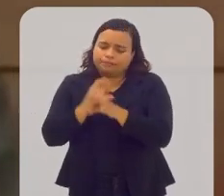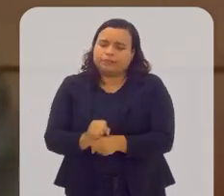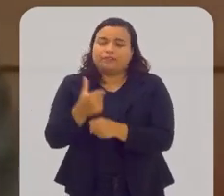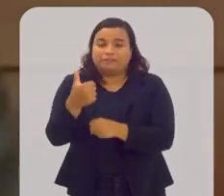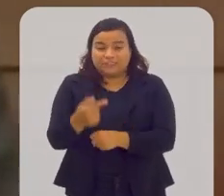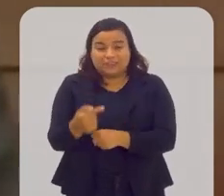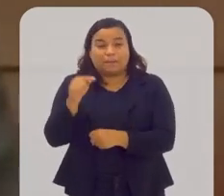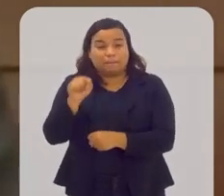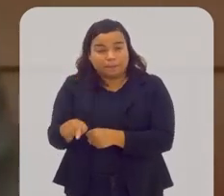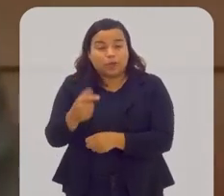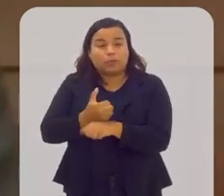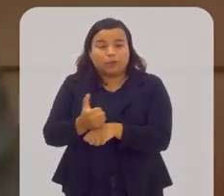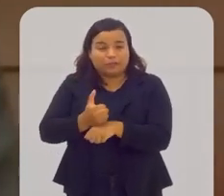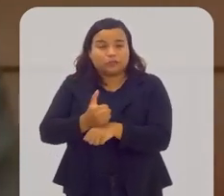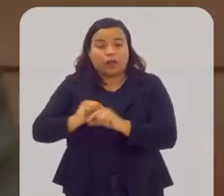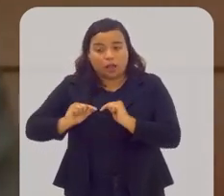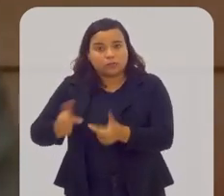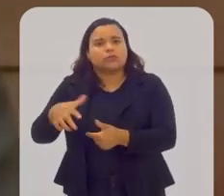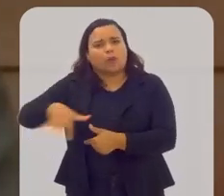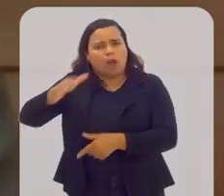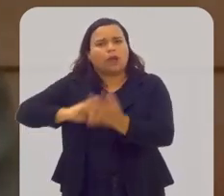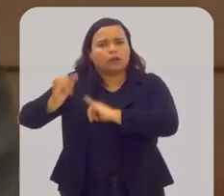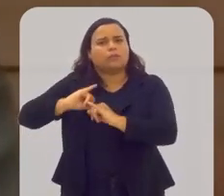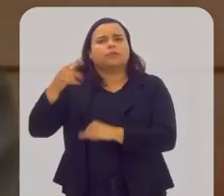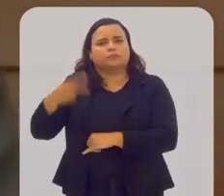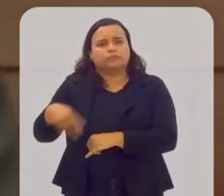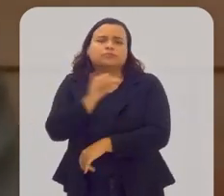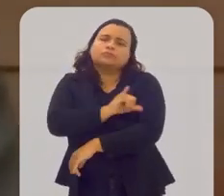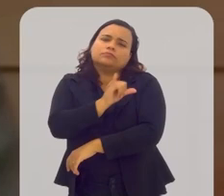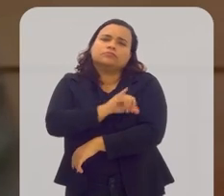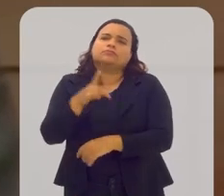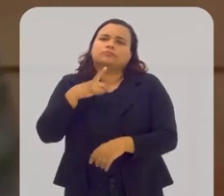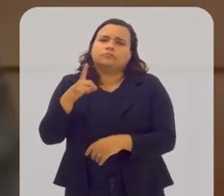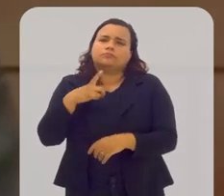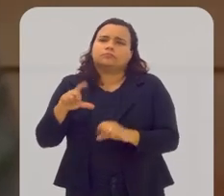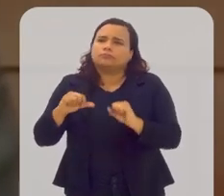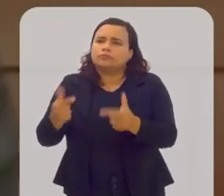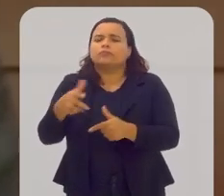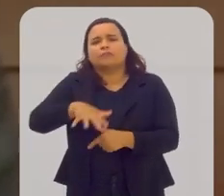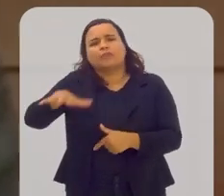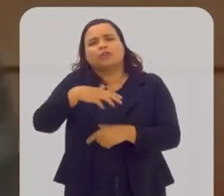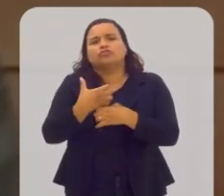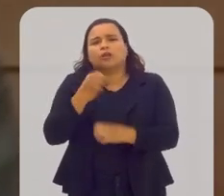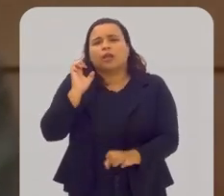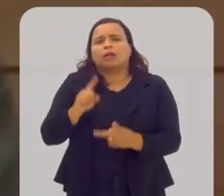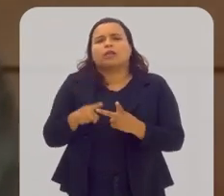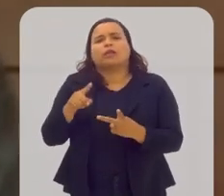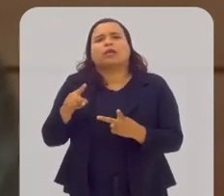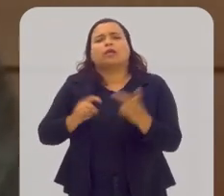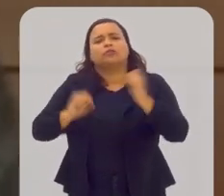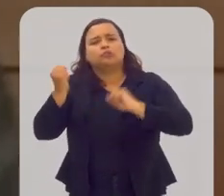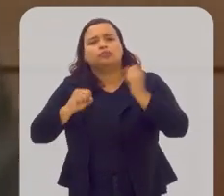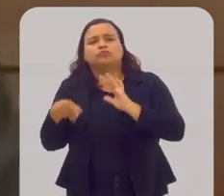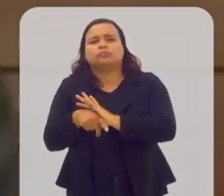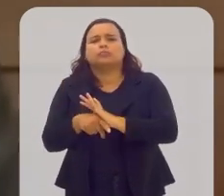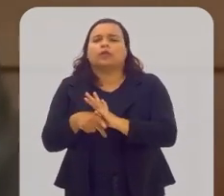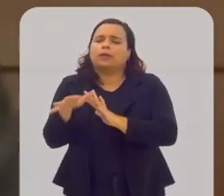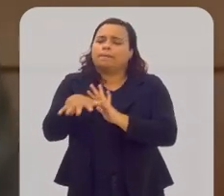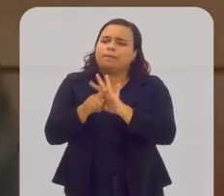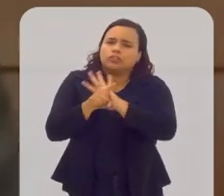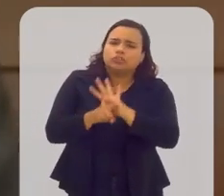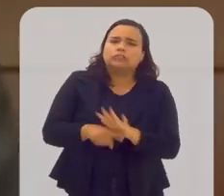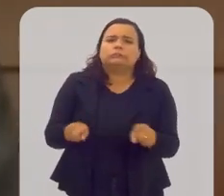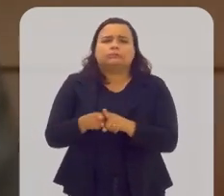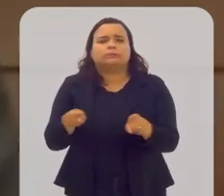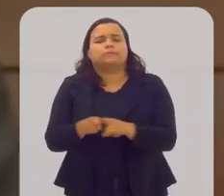27 mil profissionais ativos da área da química que atuam na engenharia química, na química industrial, na